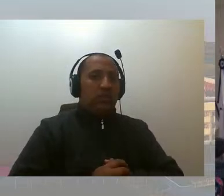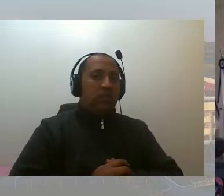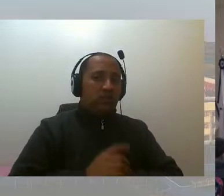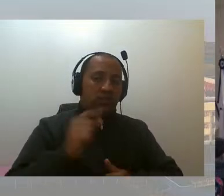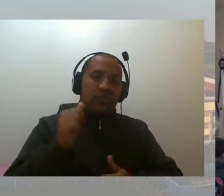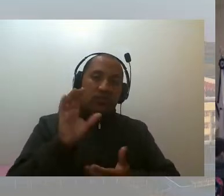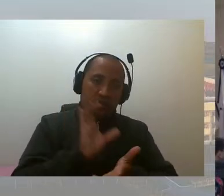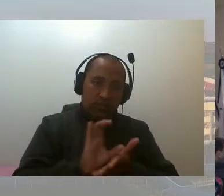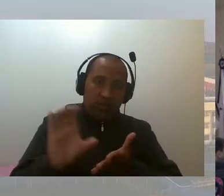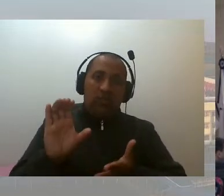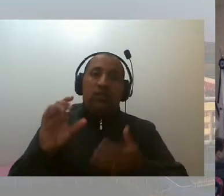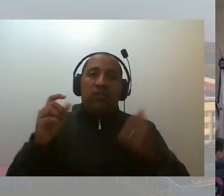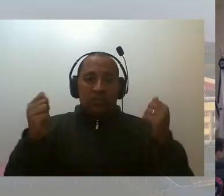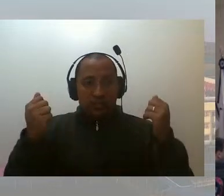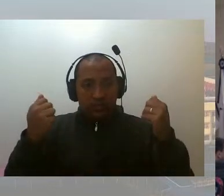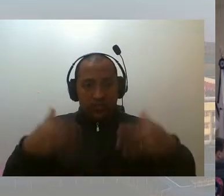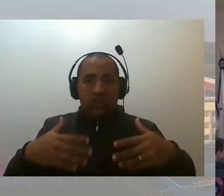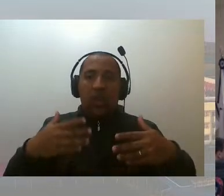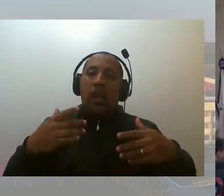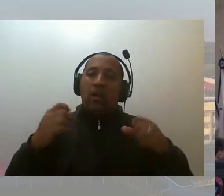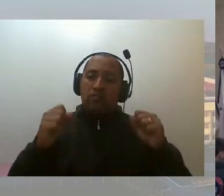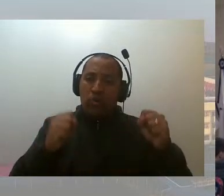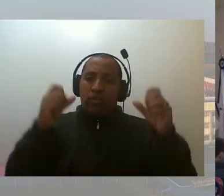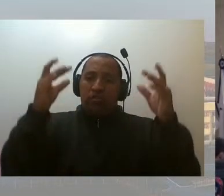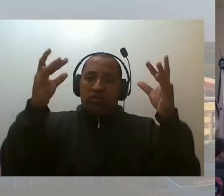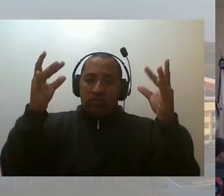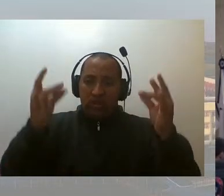pode detalhar em relação a isso, né?